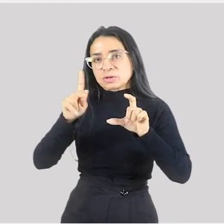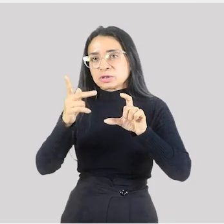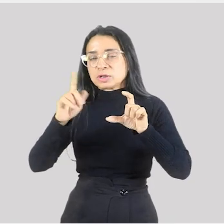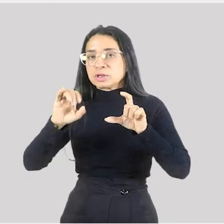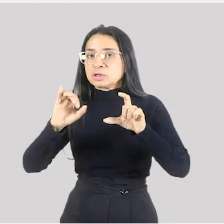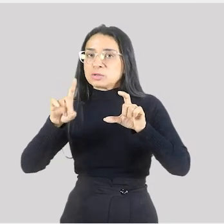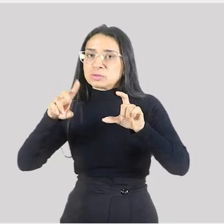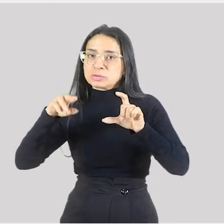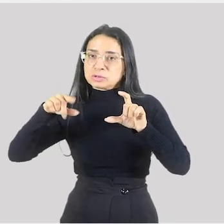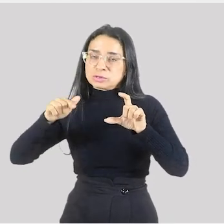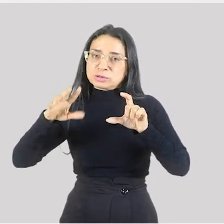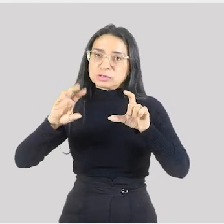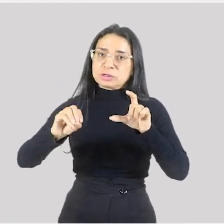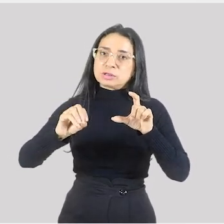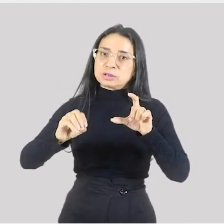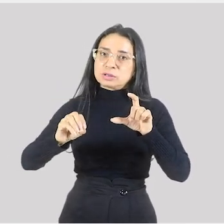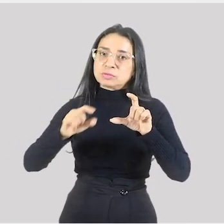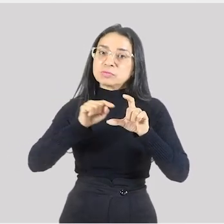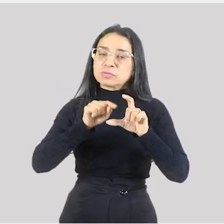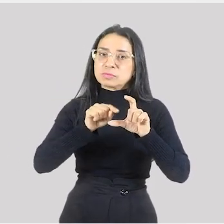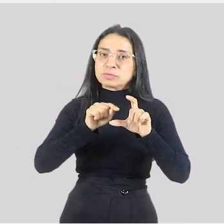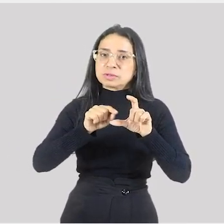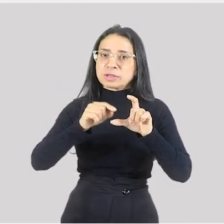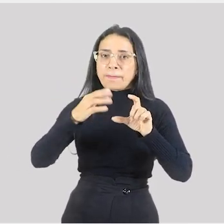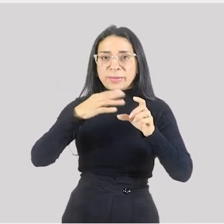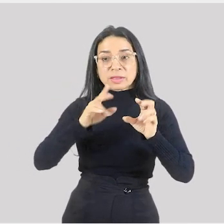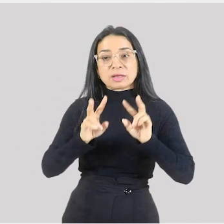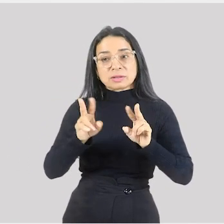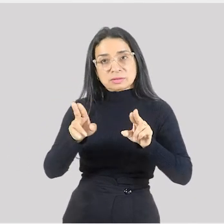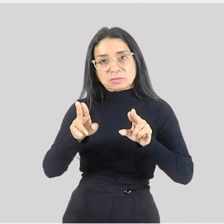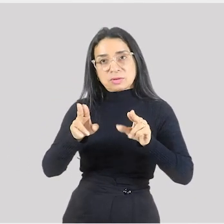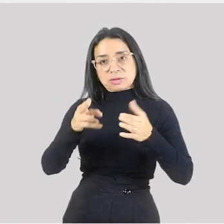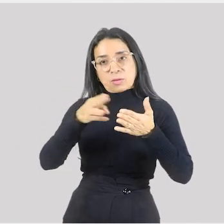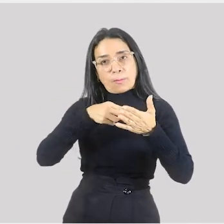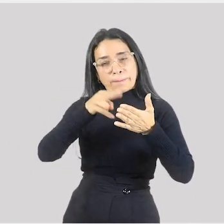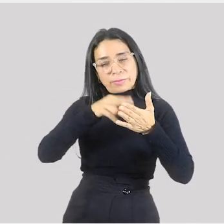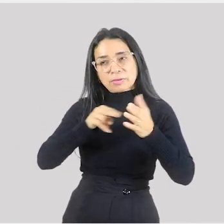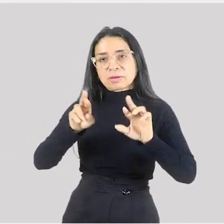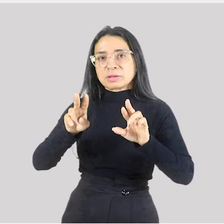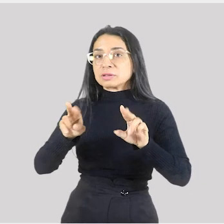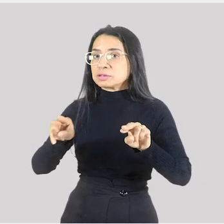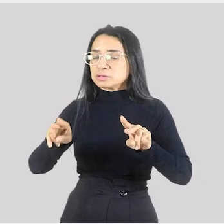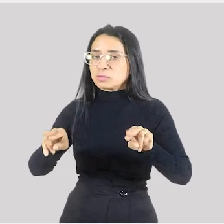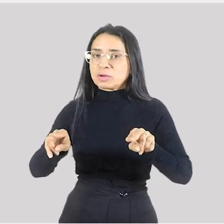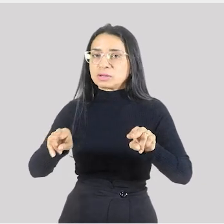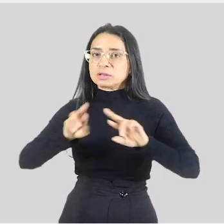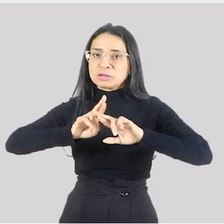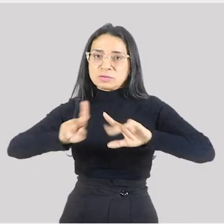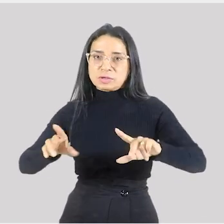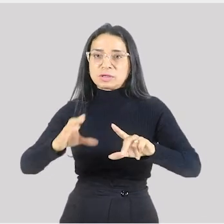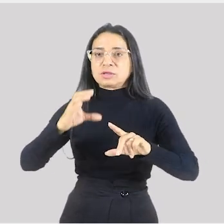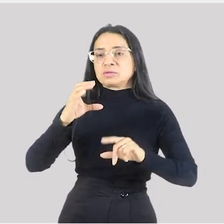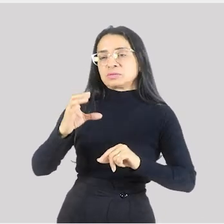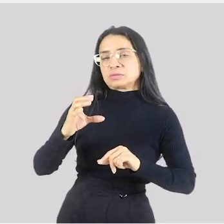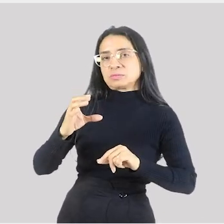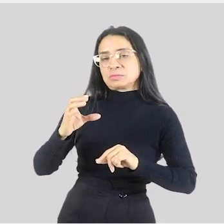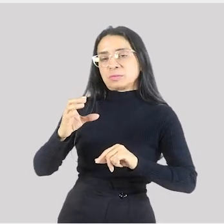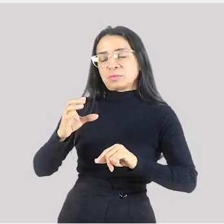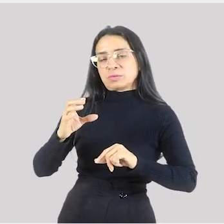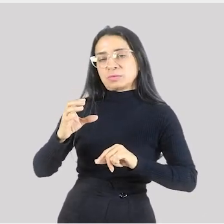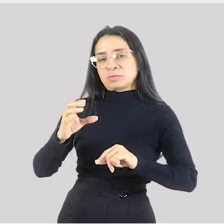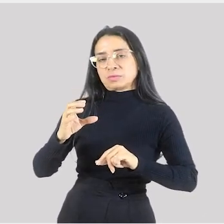cor, diferente da de carbono. O número máximo de combinações